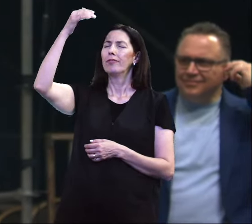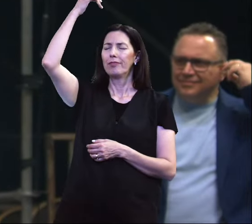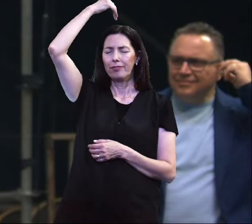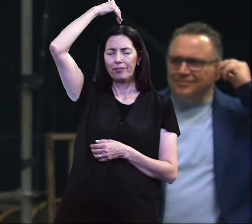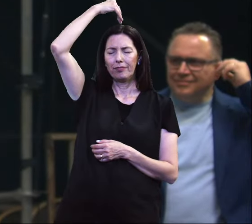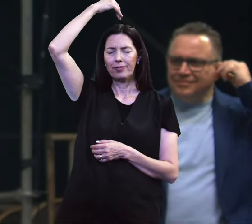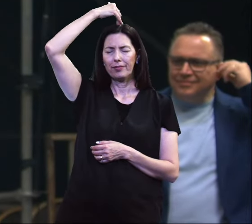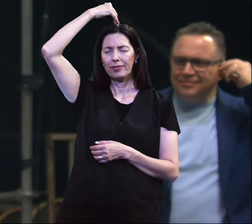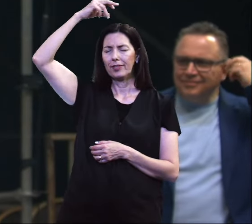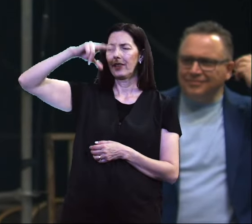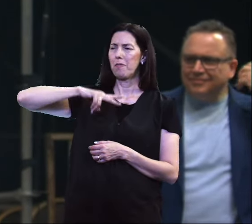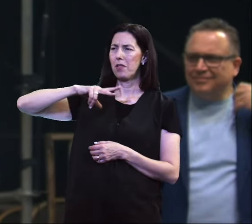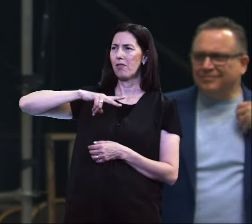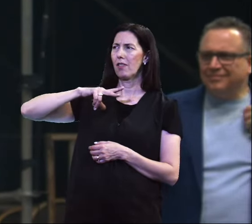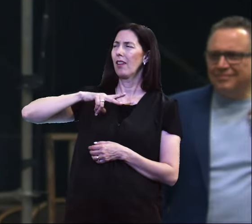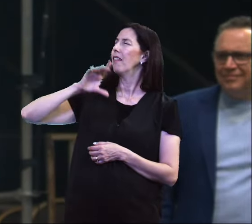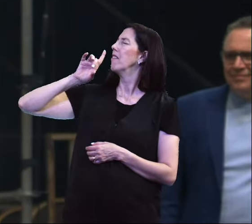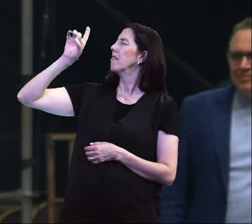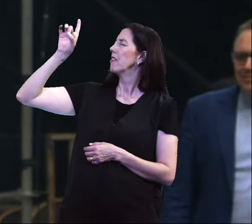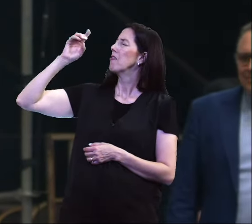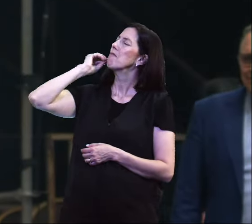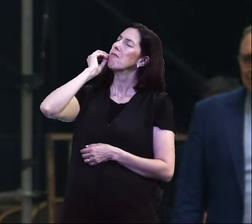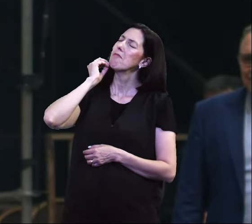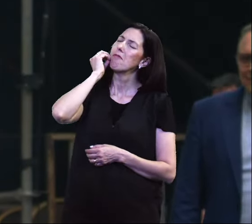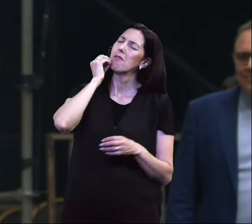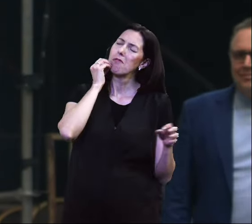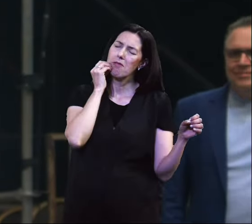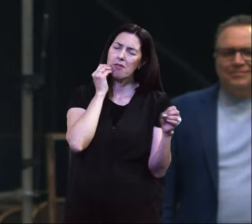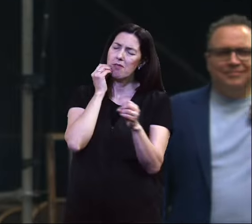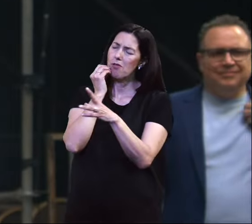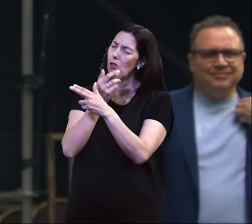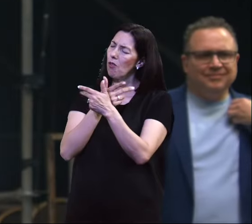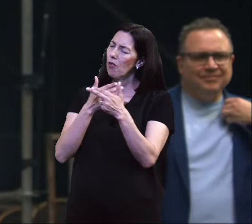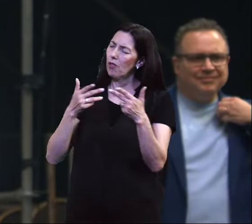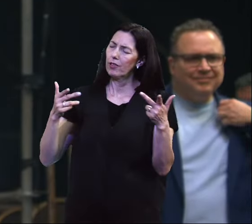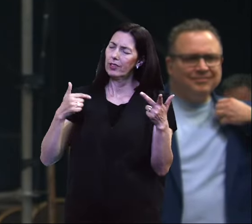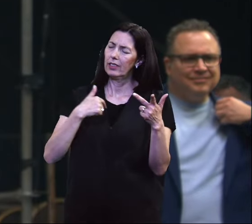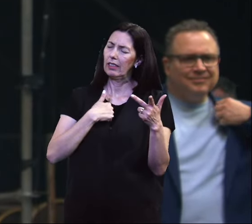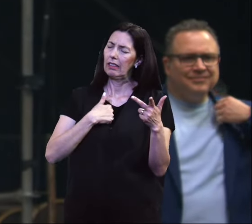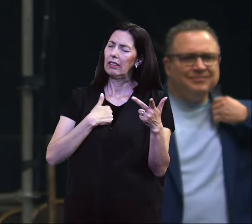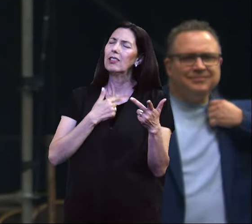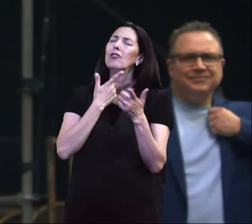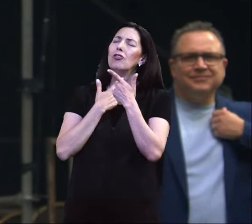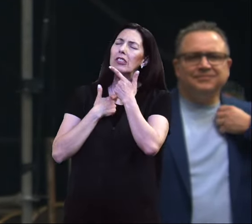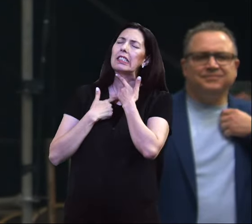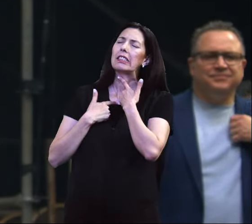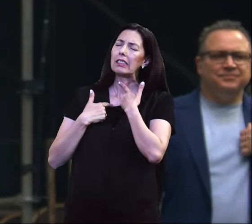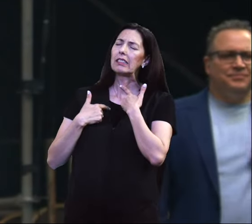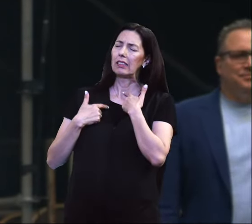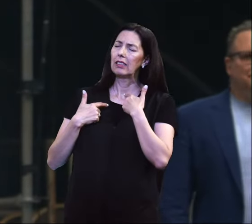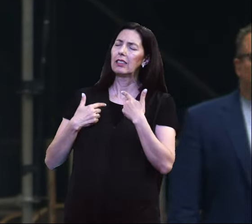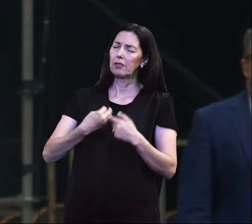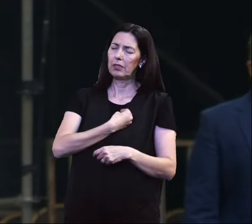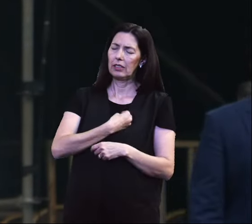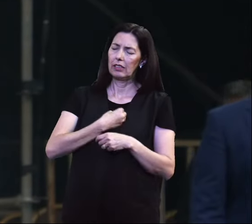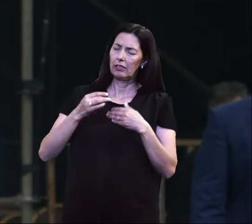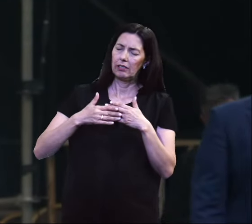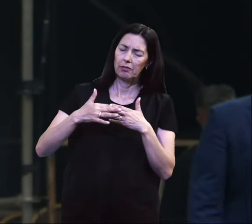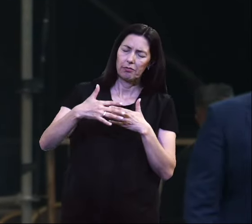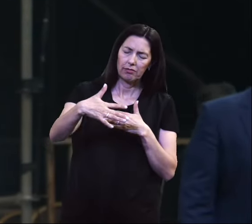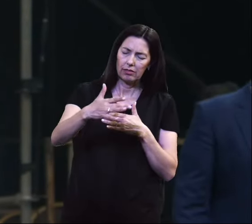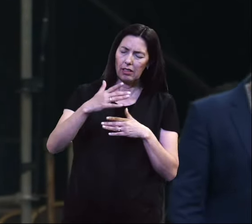contigo. Eu quero experimentar o inédito. Eu quero me abrir para o novo que o Senhor tem para minha casa,